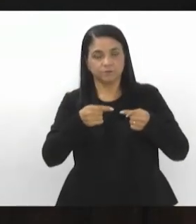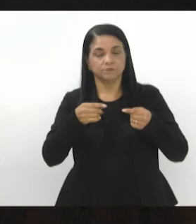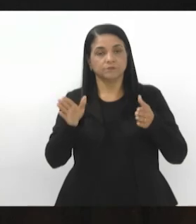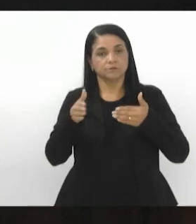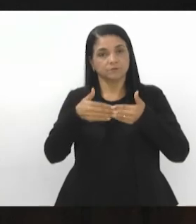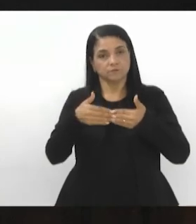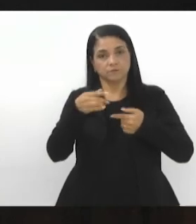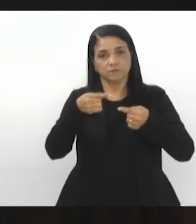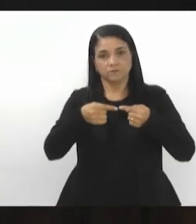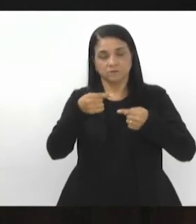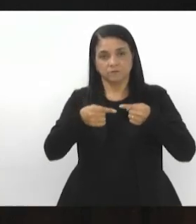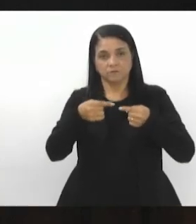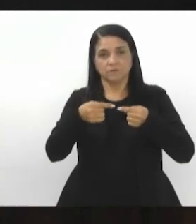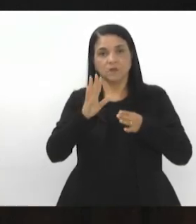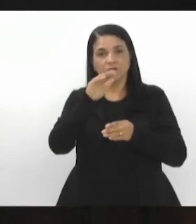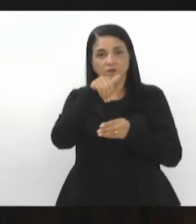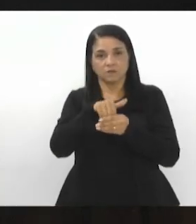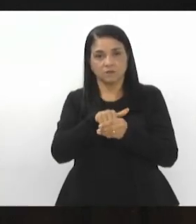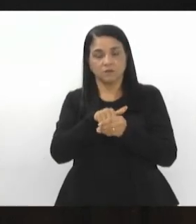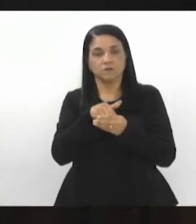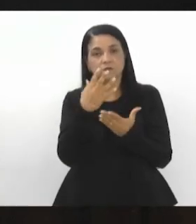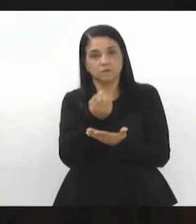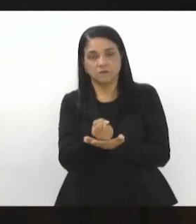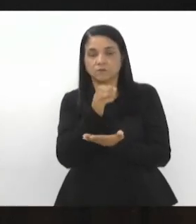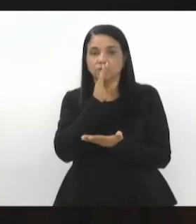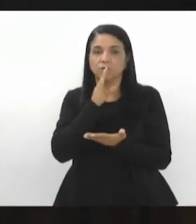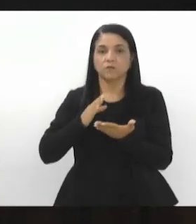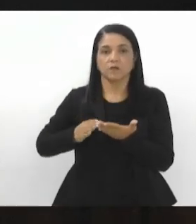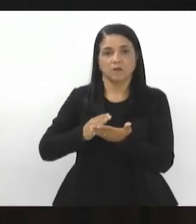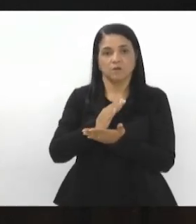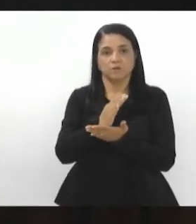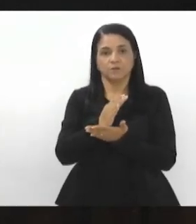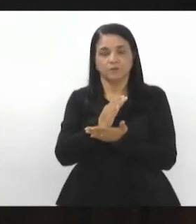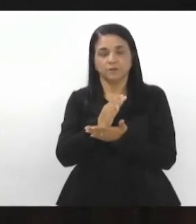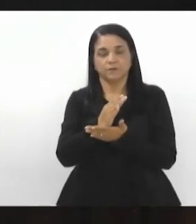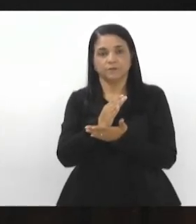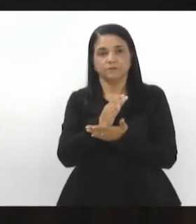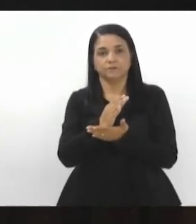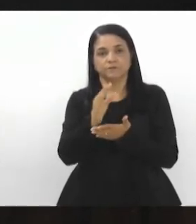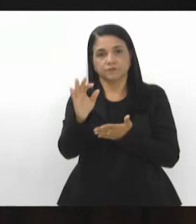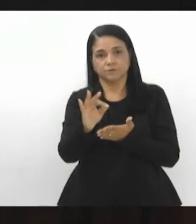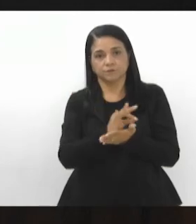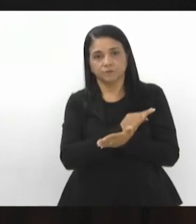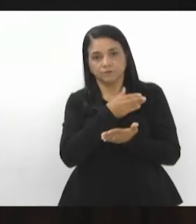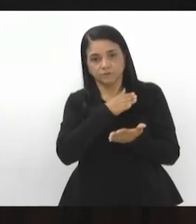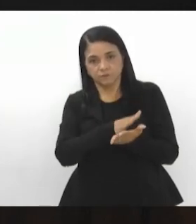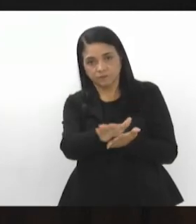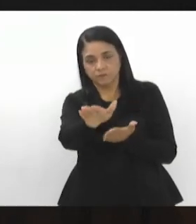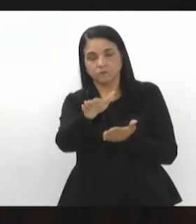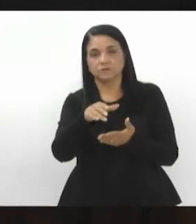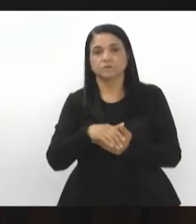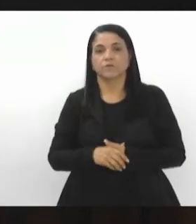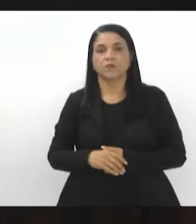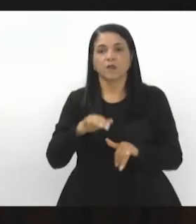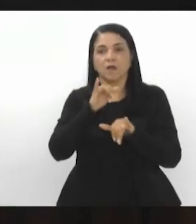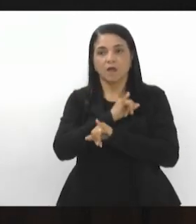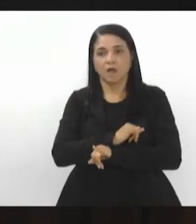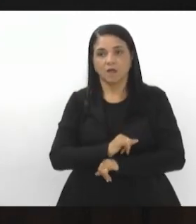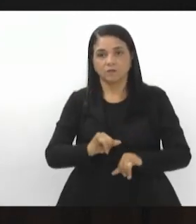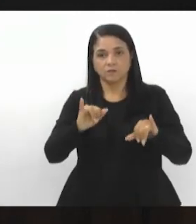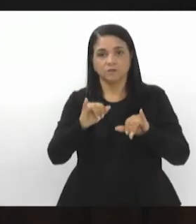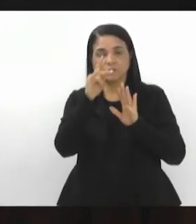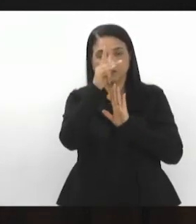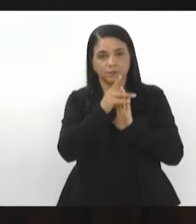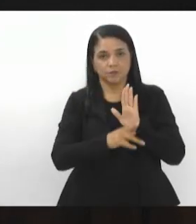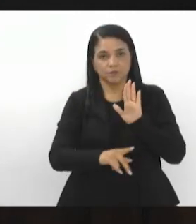discutir, encerrada a discussão. Em votação, os senhores que aprovam permaneçam como estão. Aprovado, vai à promulgação.